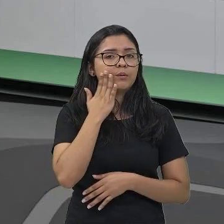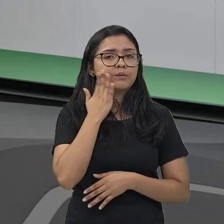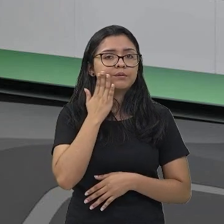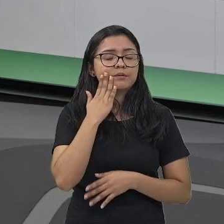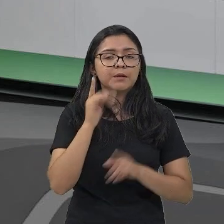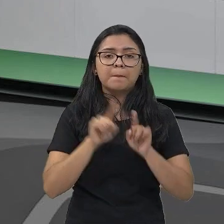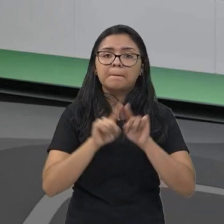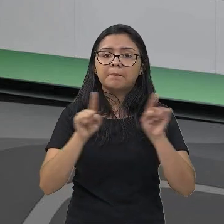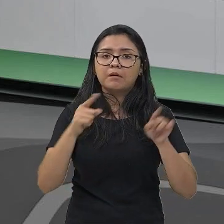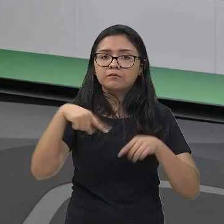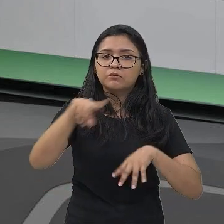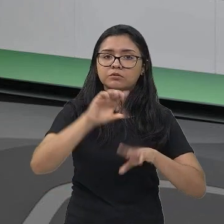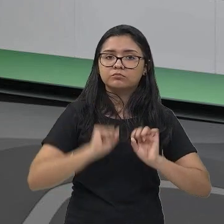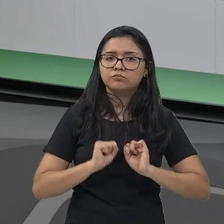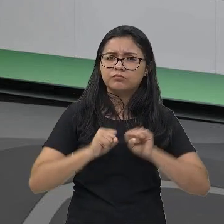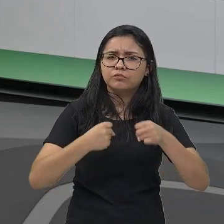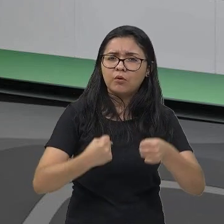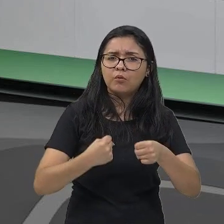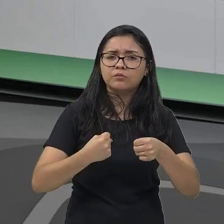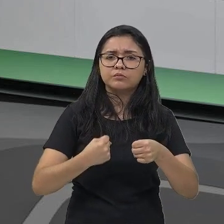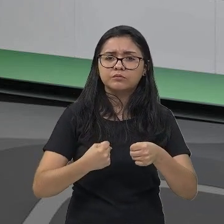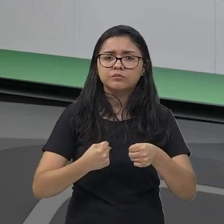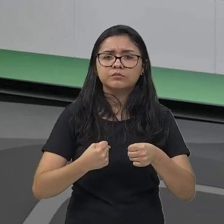muito esforço,